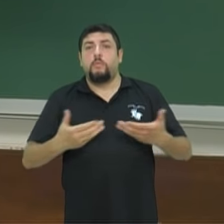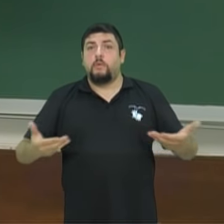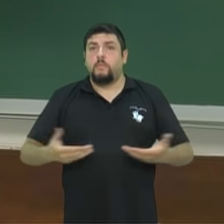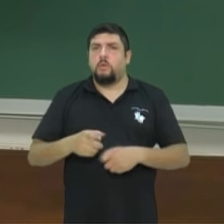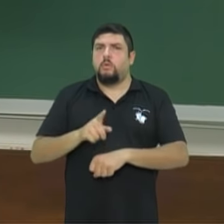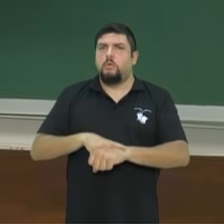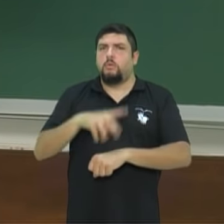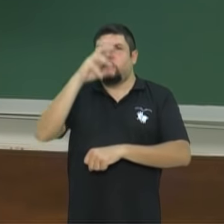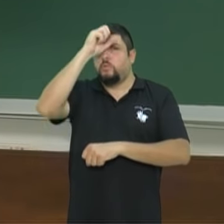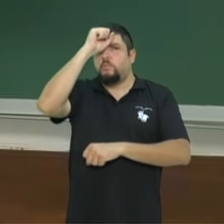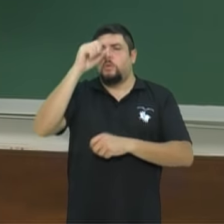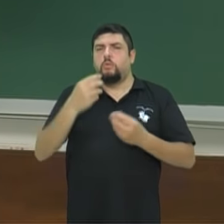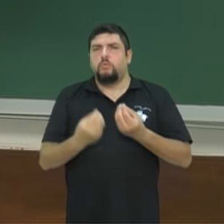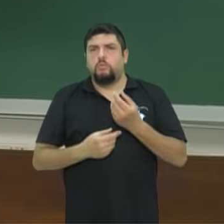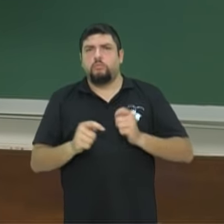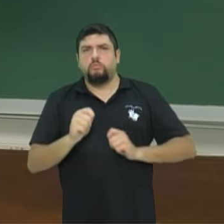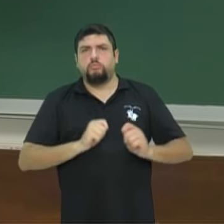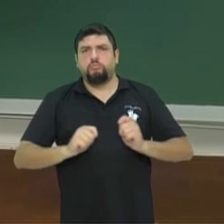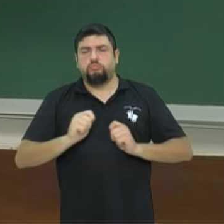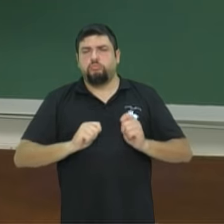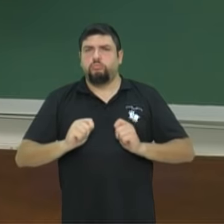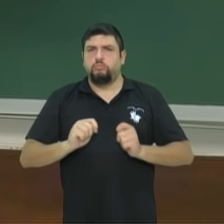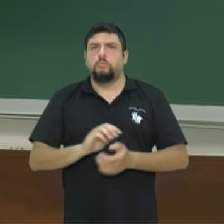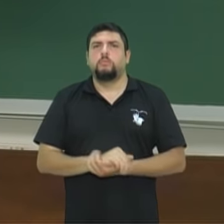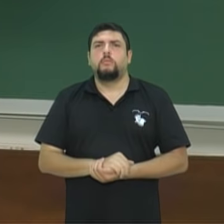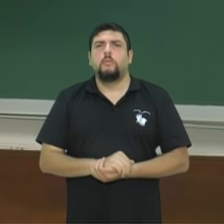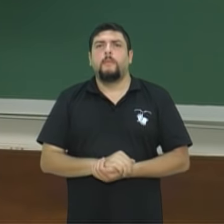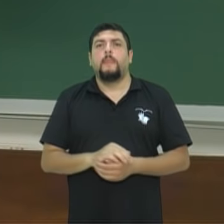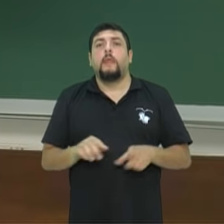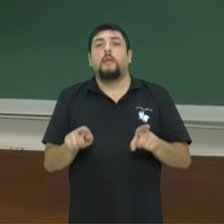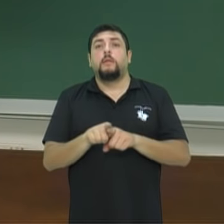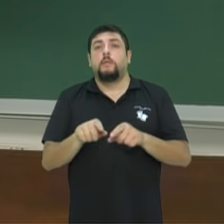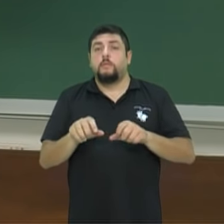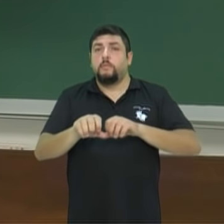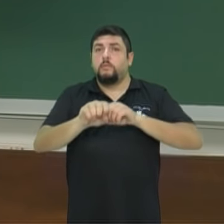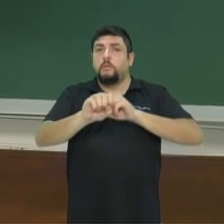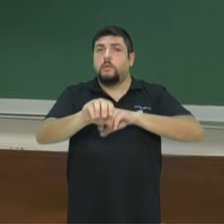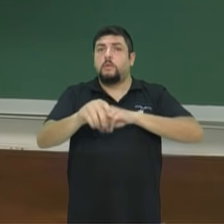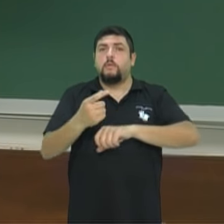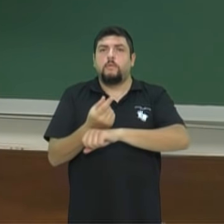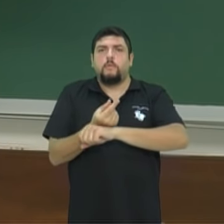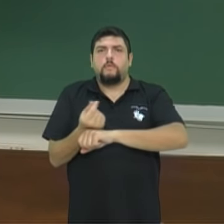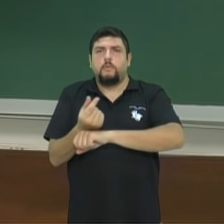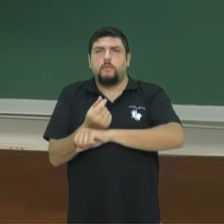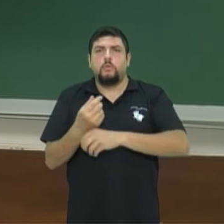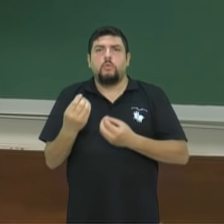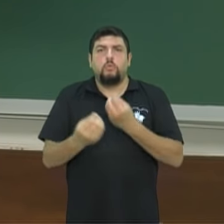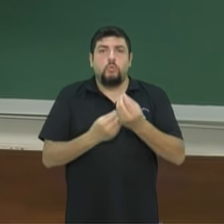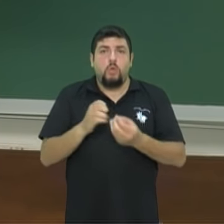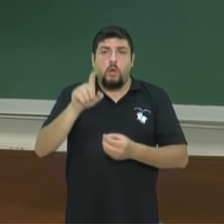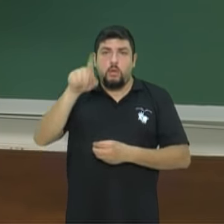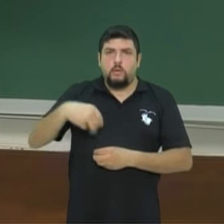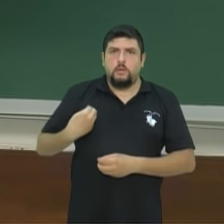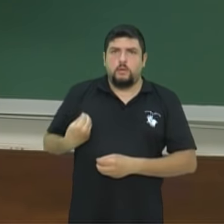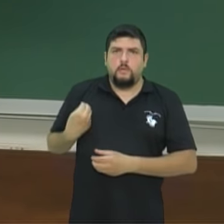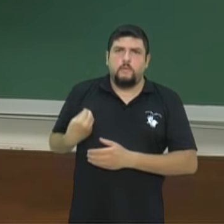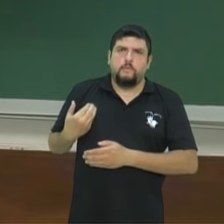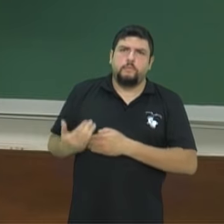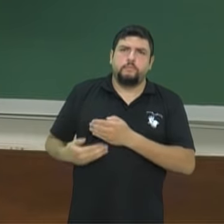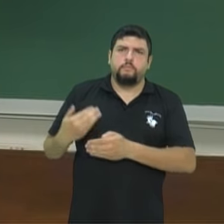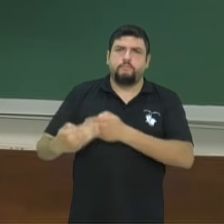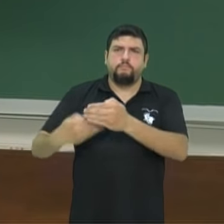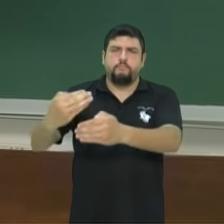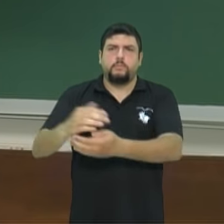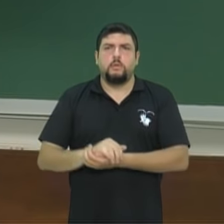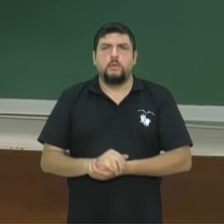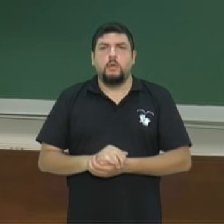poder superar esse momento tão difícil, né? E a educação financeira, ela se projeta ao longo da nossa vida, né? Sempre é bom a gente